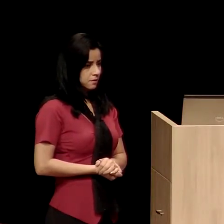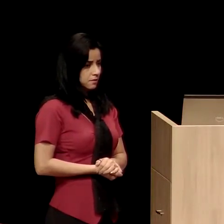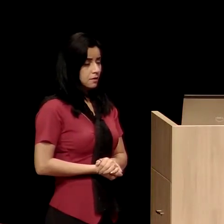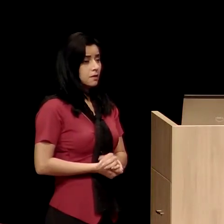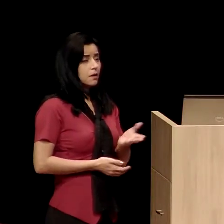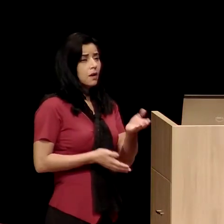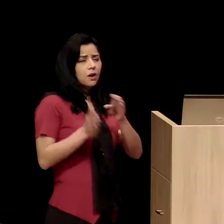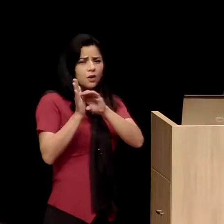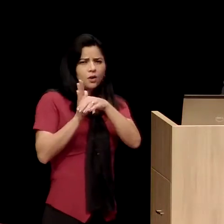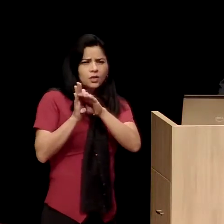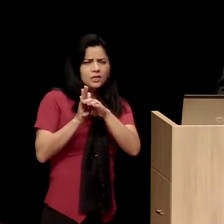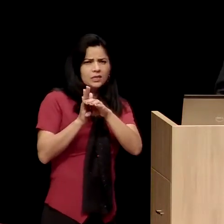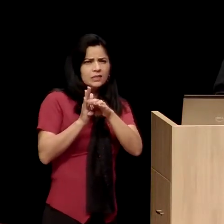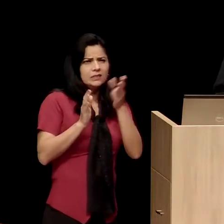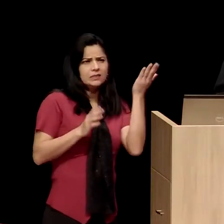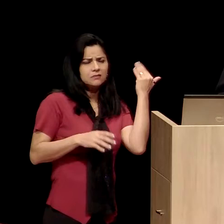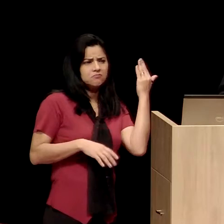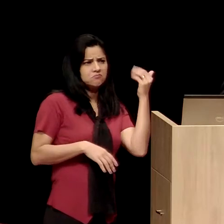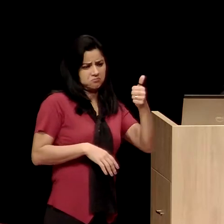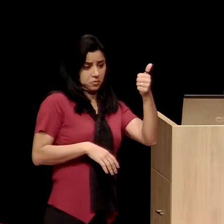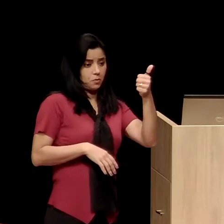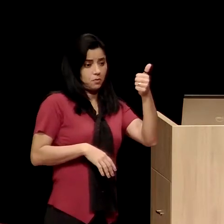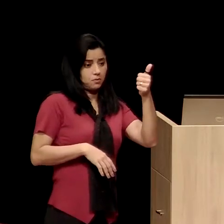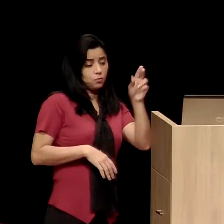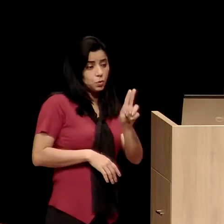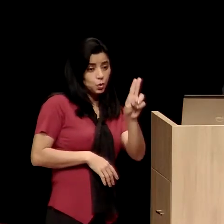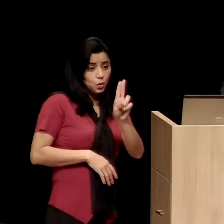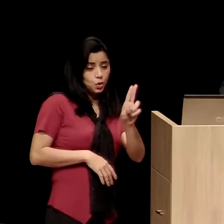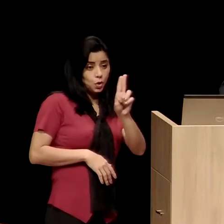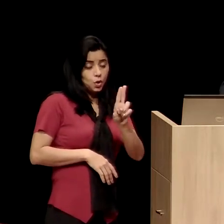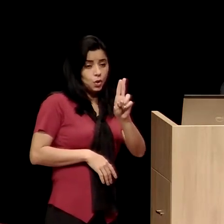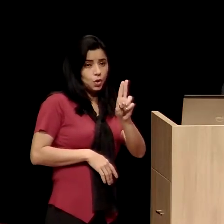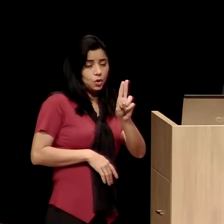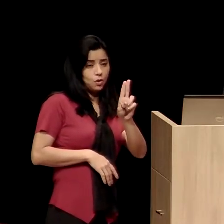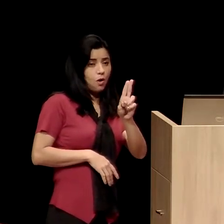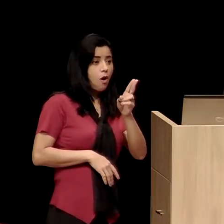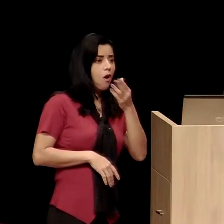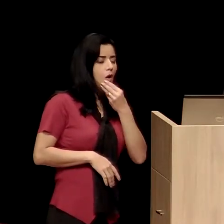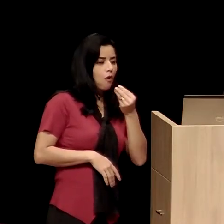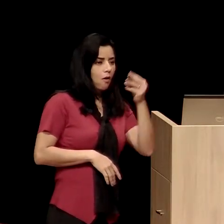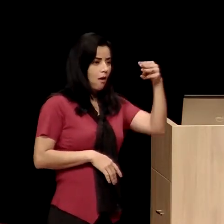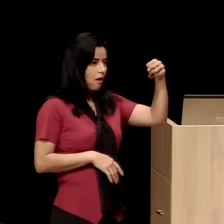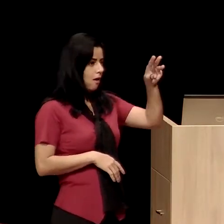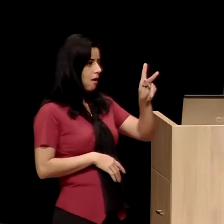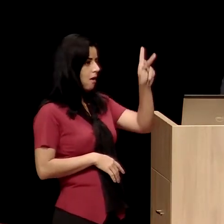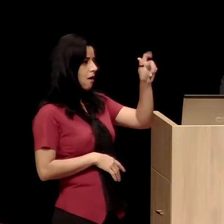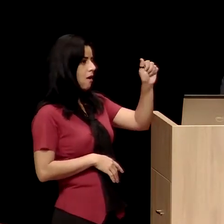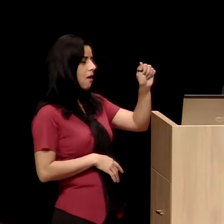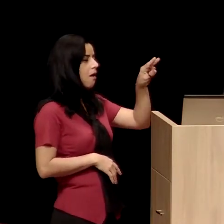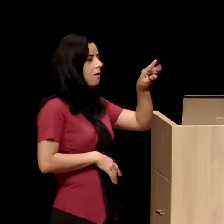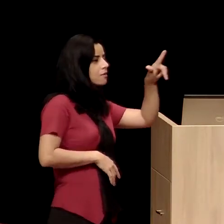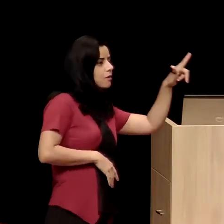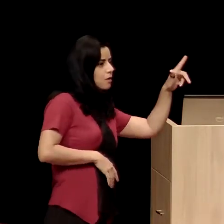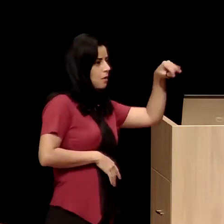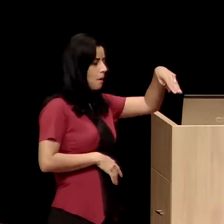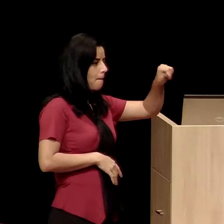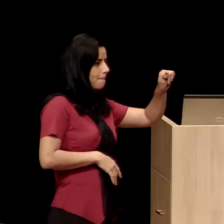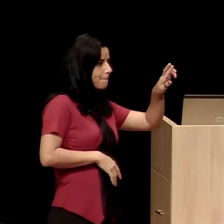1844. Esse conceito foi primeiramente usado pelo Karl Marx, que é um alemão.